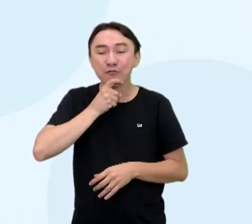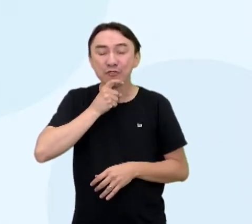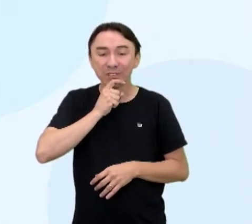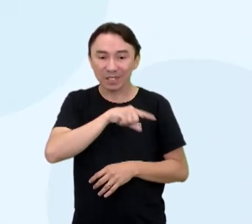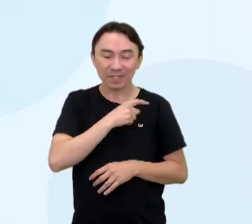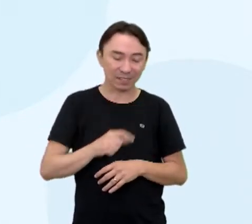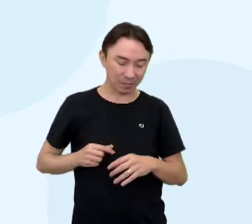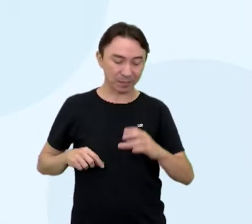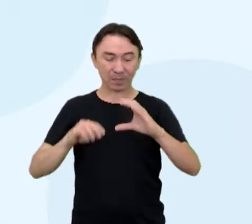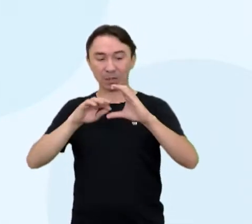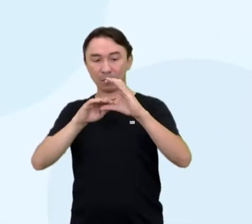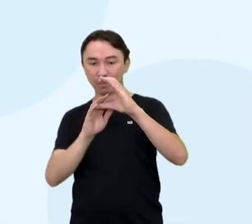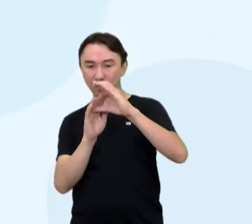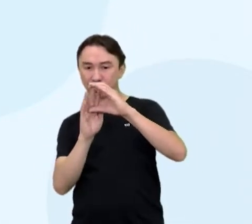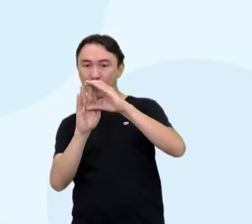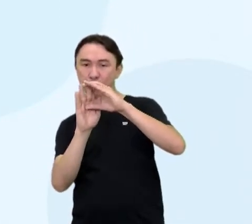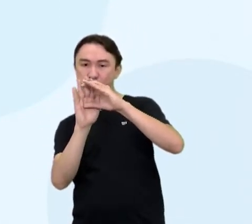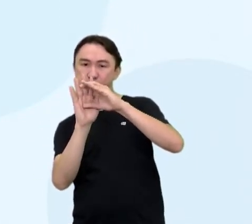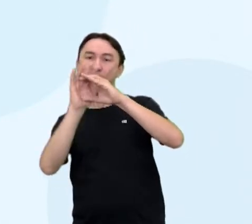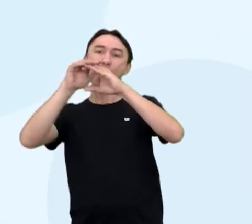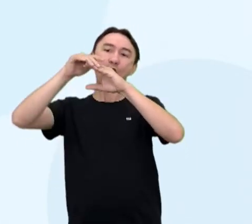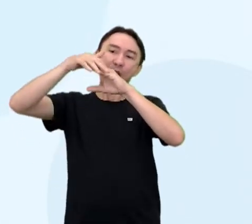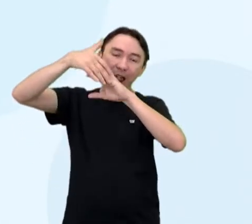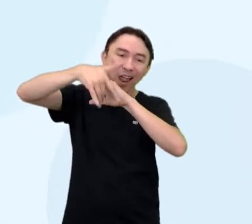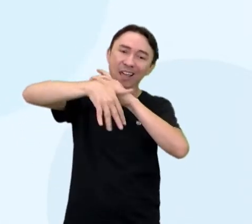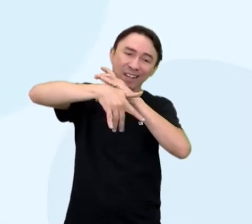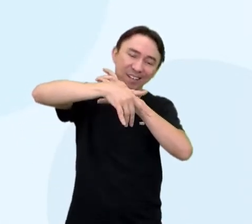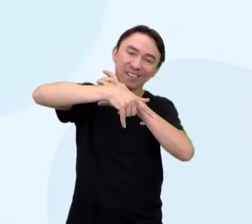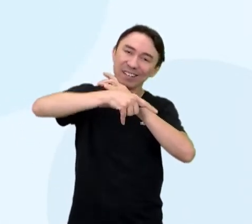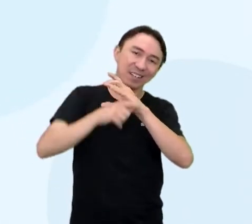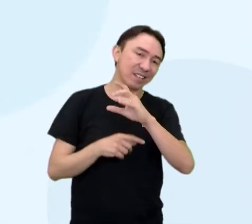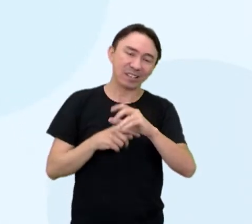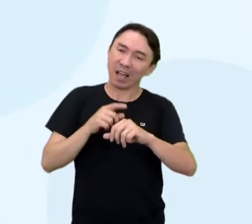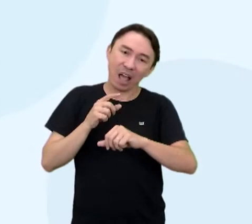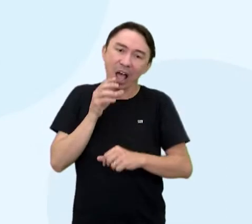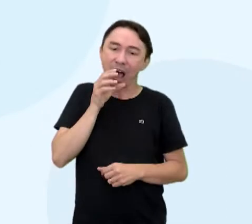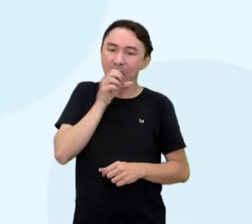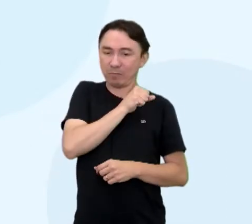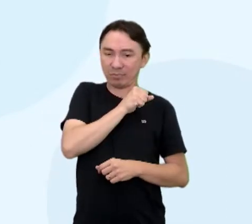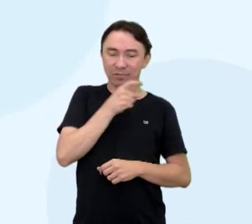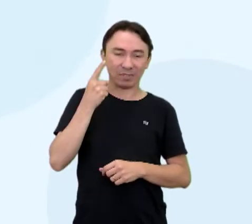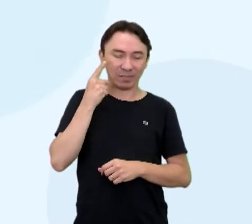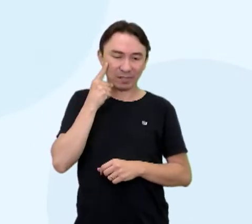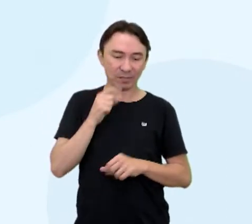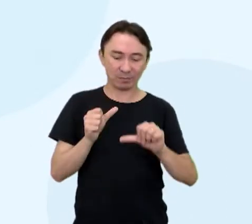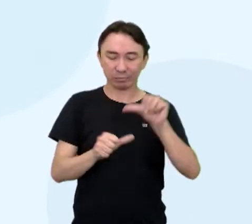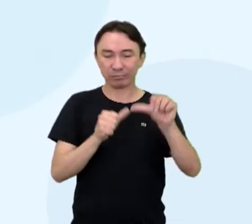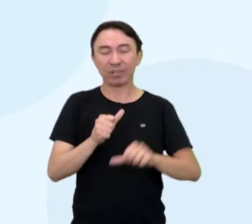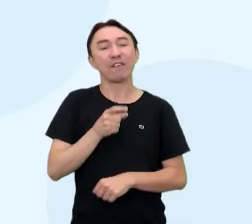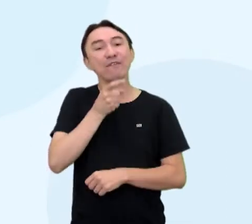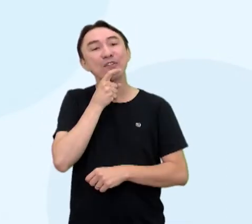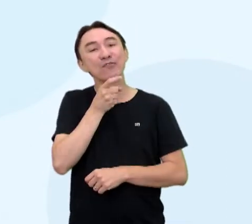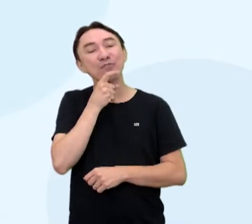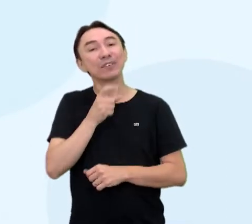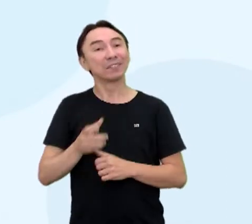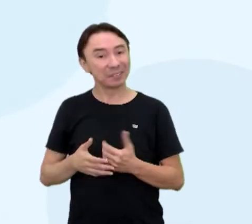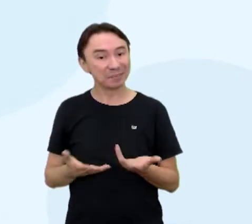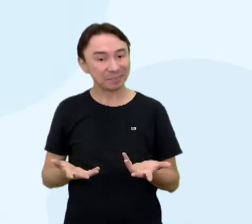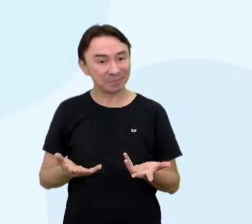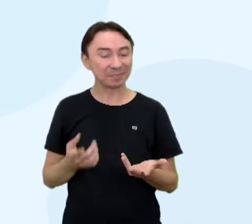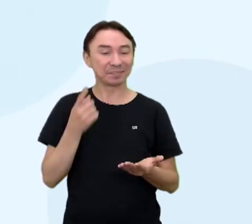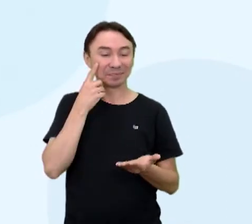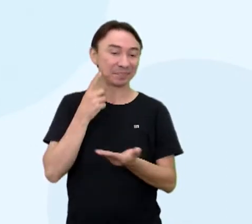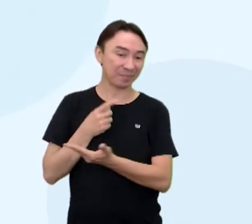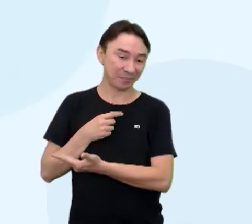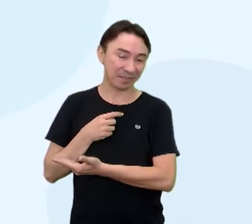demora mais tempo, tá certo? E aí nós temos aí regiões aí topográficas muito mais acentuadas, o que nós por isso que chamamos de